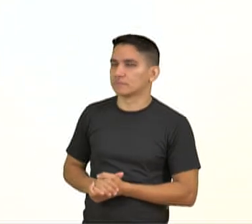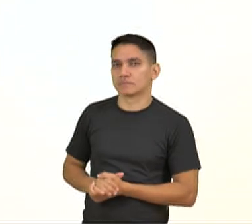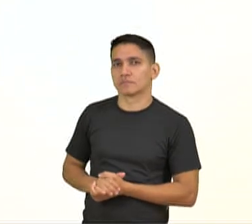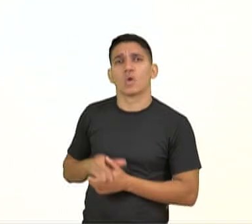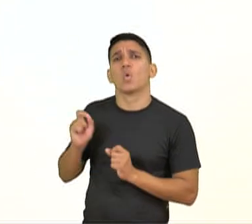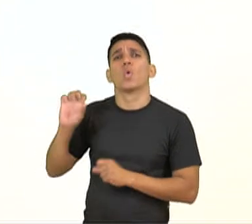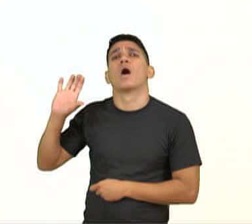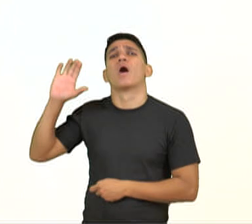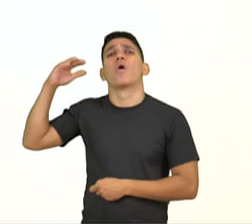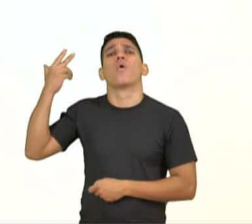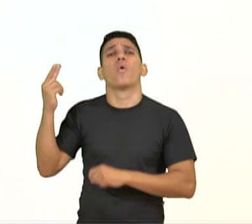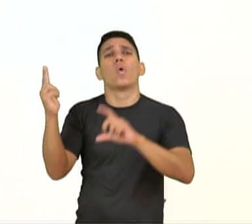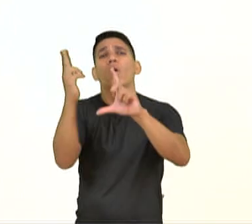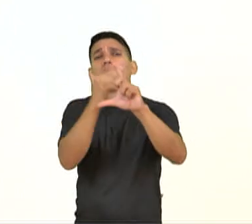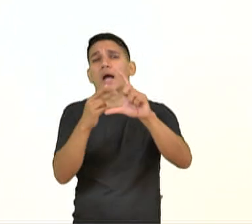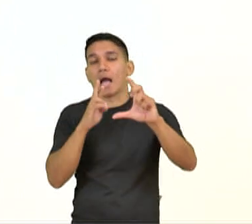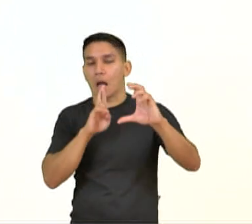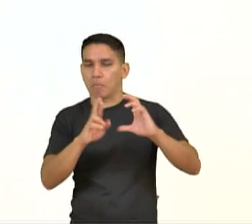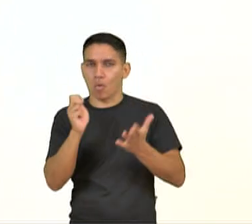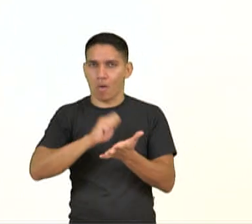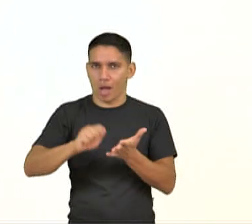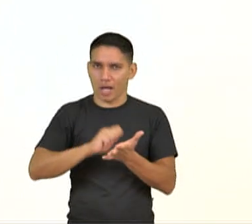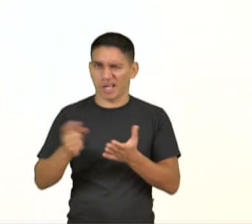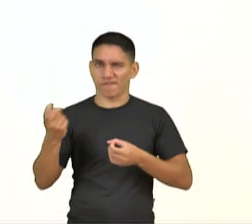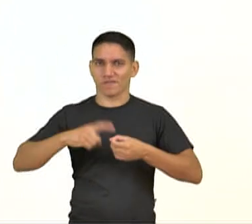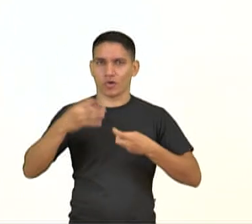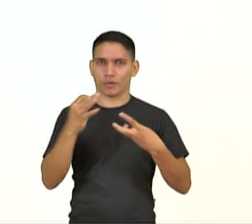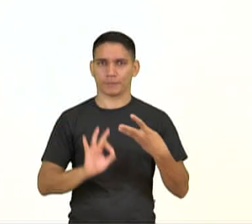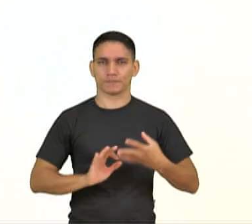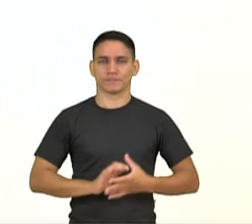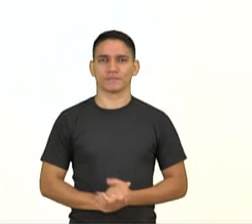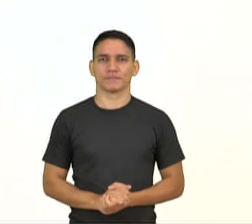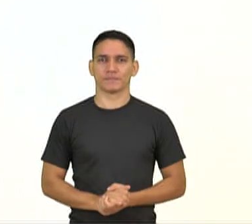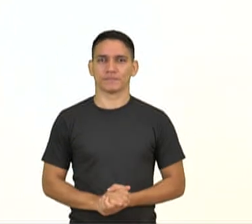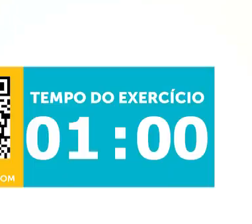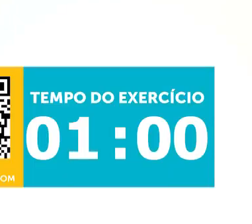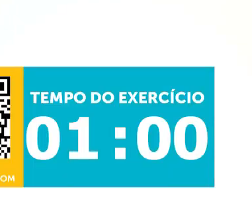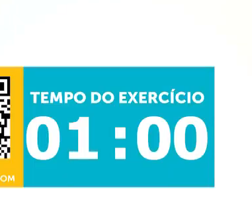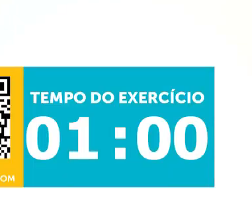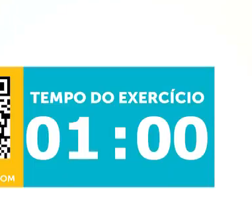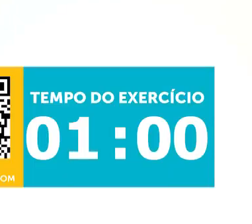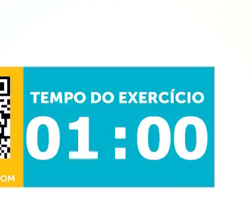que originou a charge, responda no seu caderno e a gente já volta com a correção.